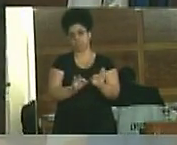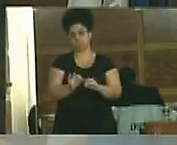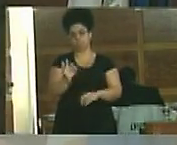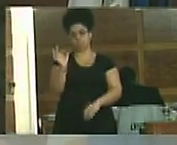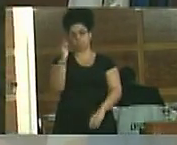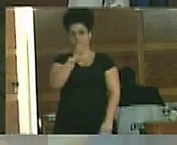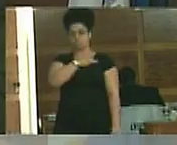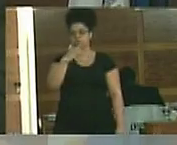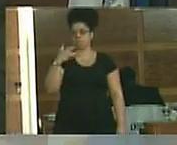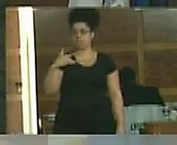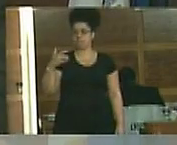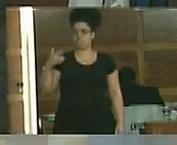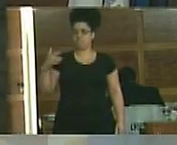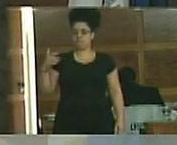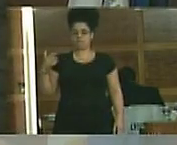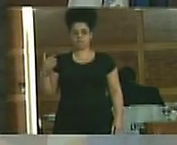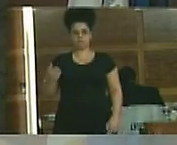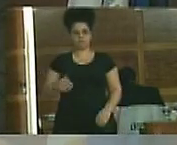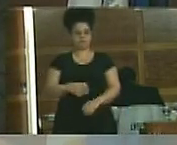suicídio tem